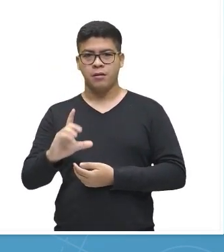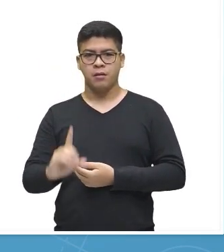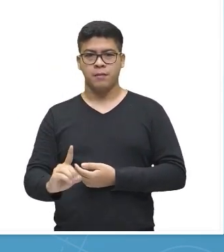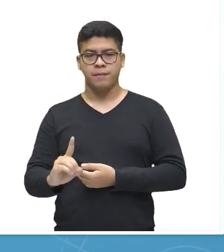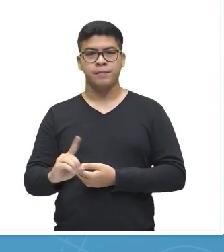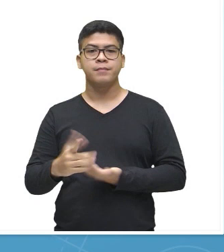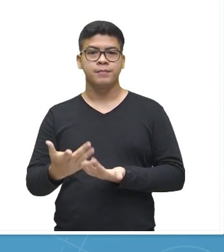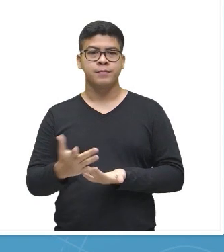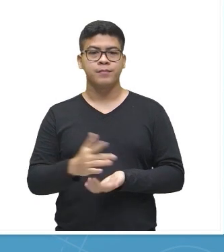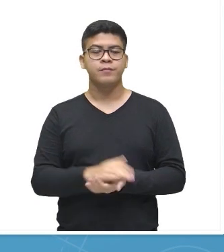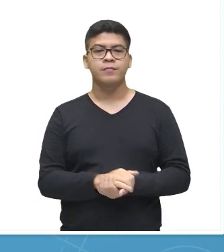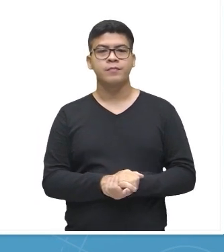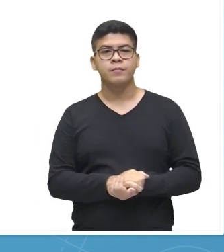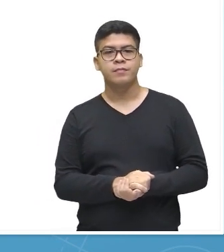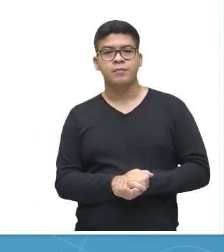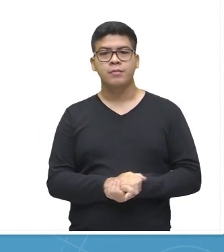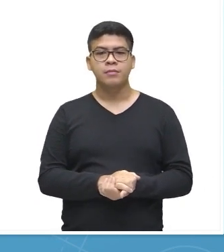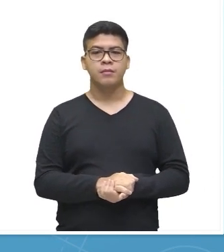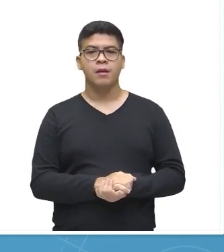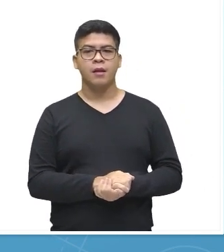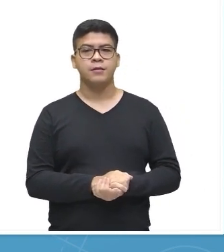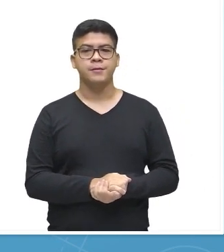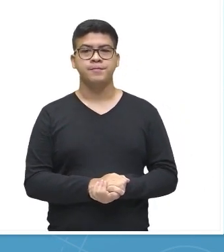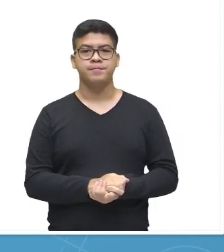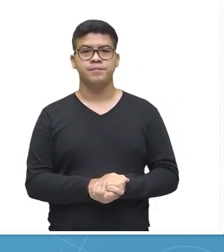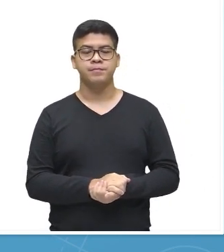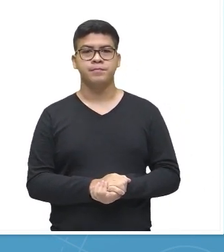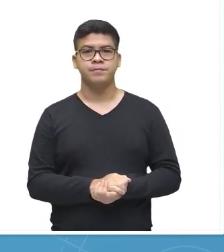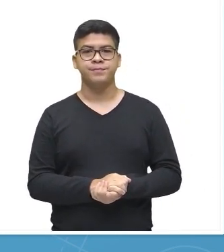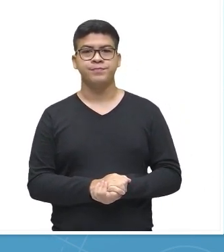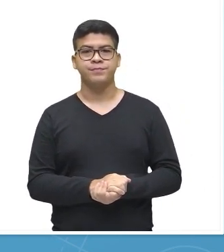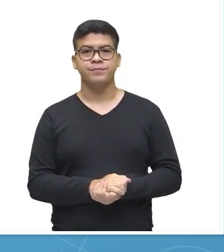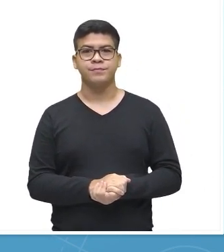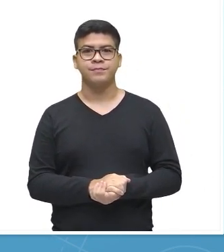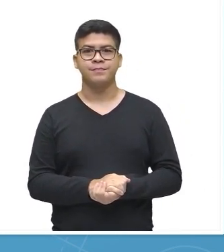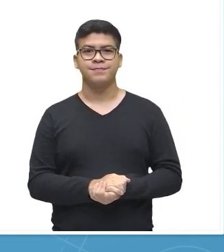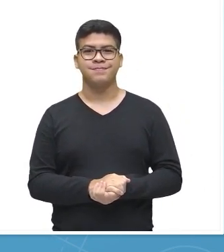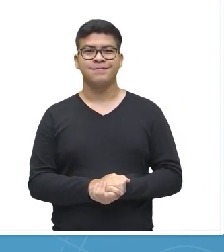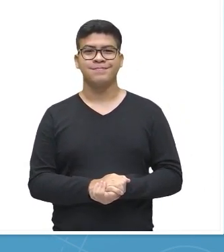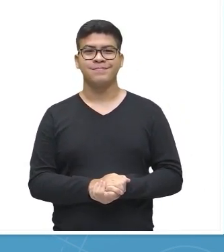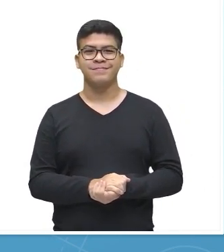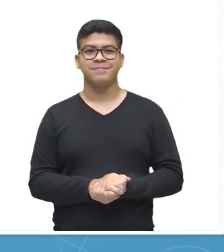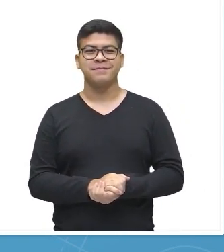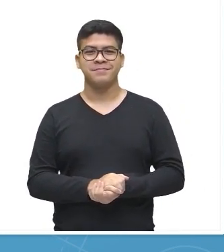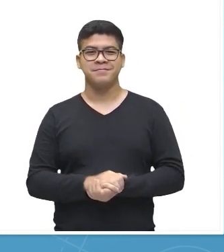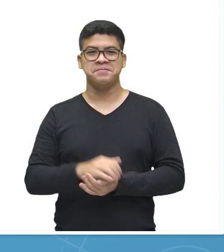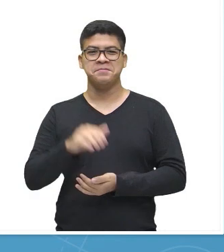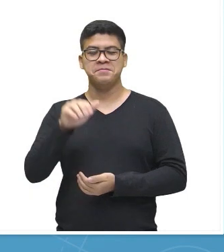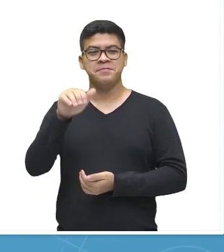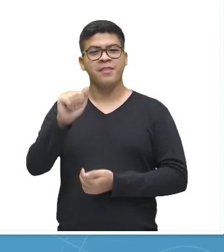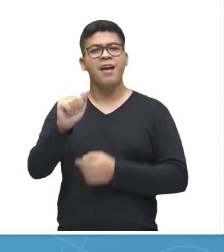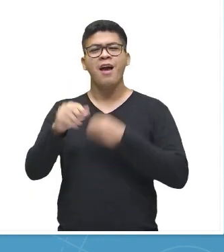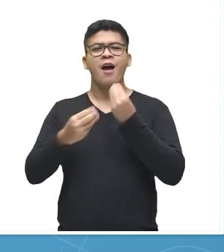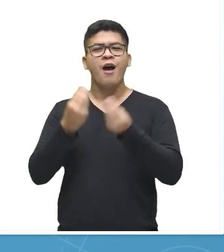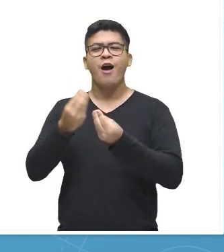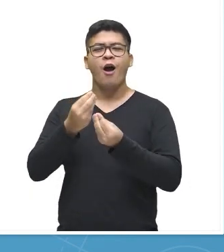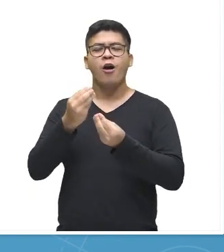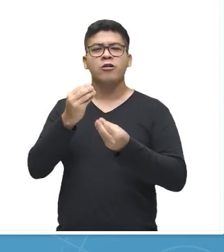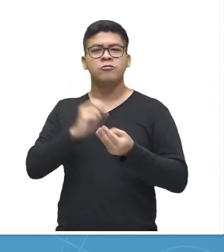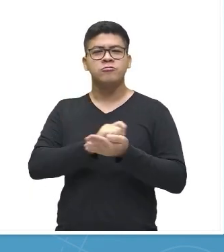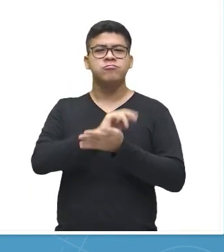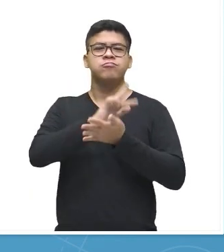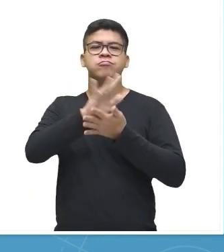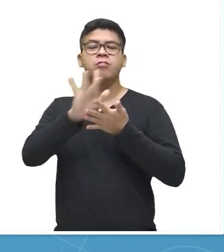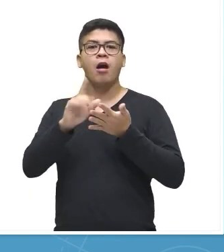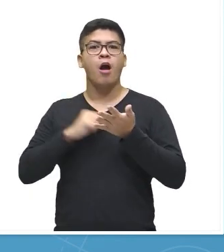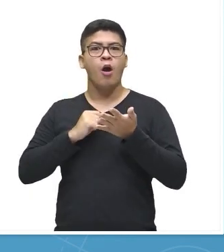Questão A, vamos passando as questões. Vamos lá. Sobre as dimensões humanas, lembrando que nós vimos